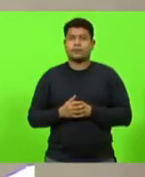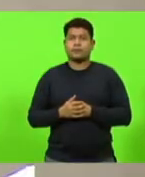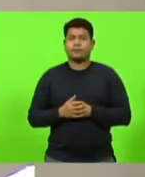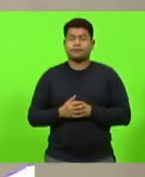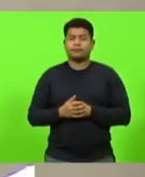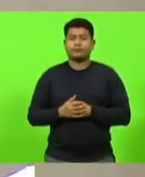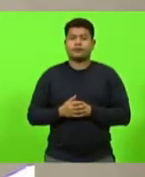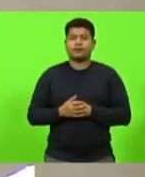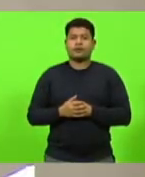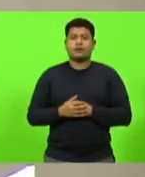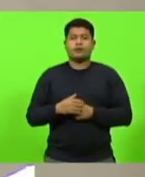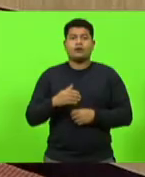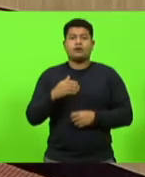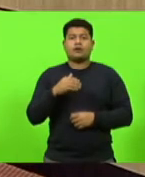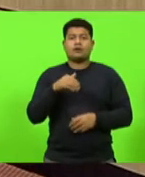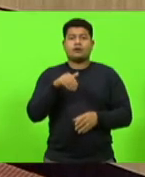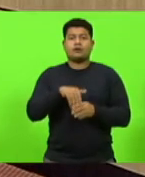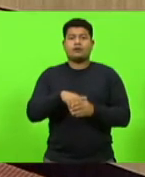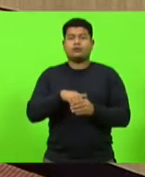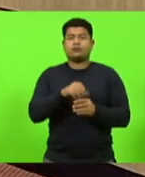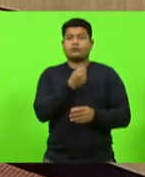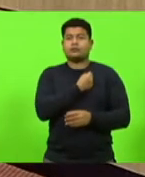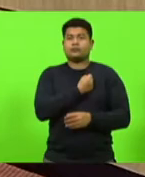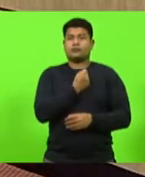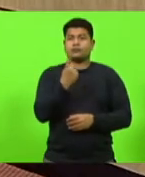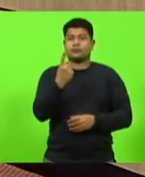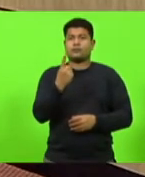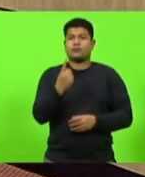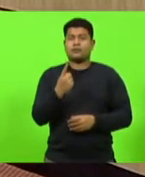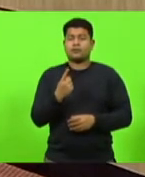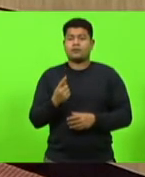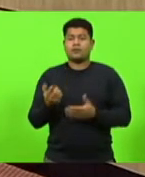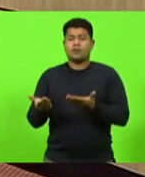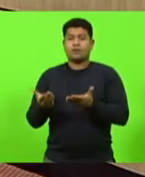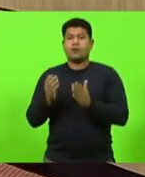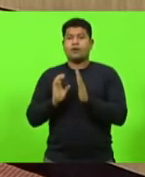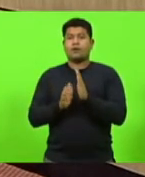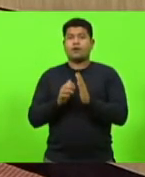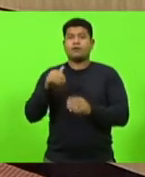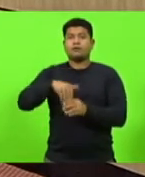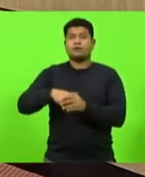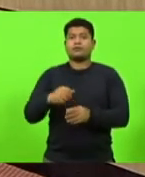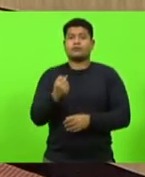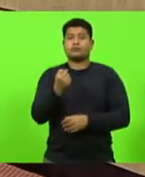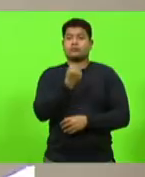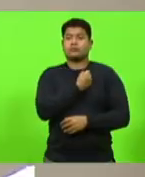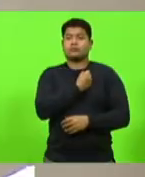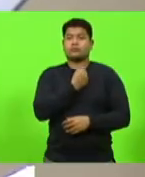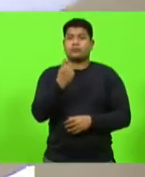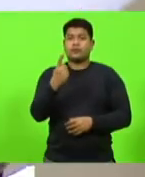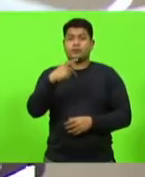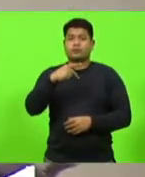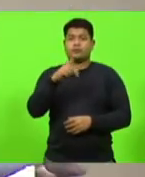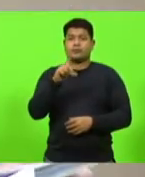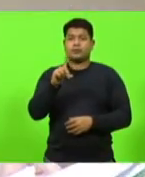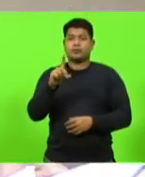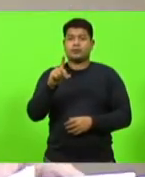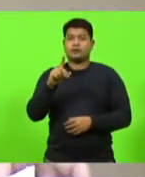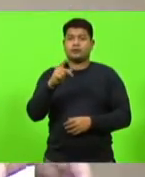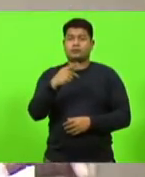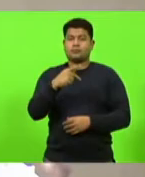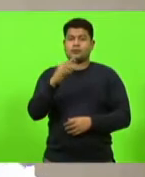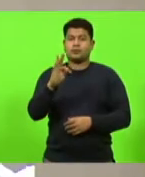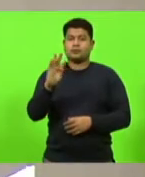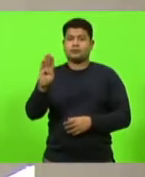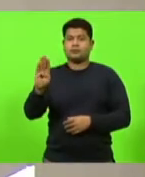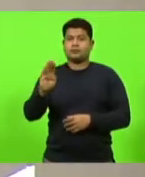requerimento. Quem vota 2, rejeita. A bancada do PTB vota 1. Bancada do PTB, expressiva